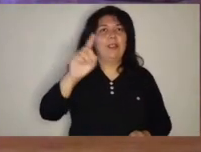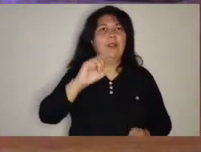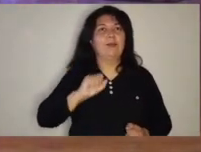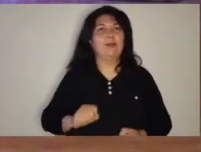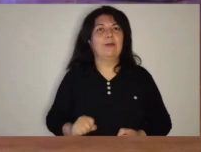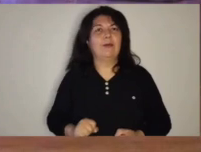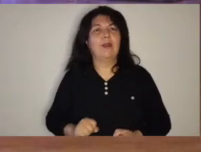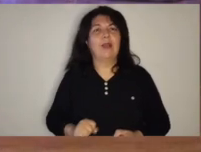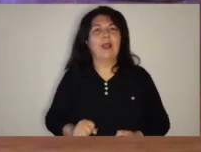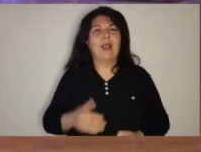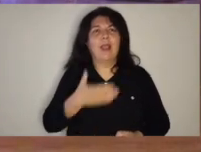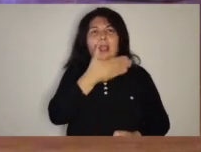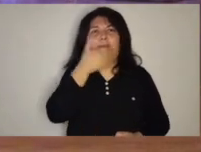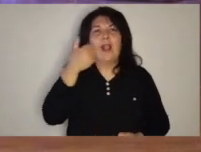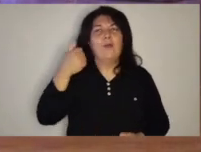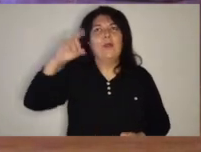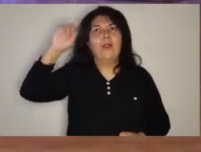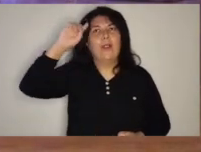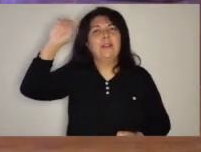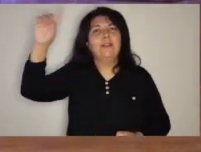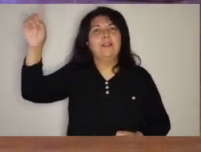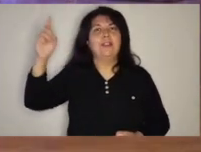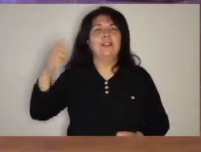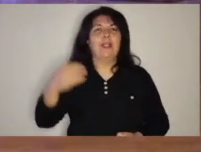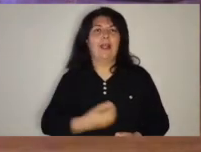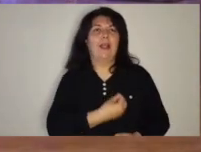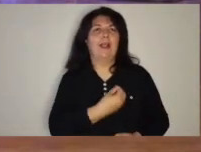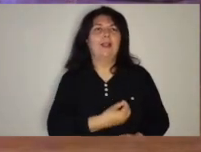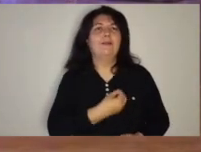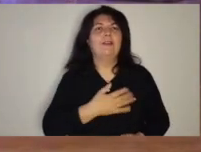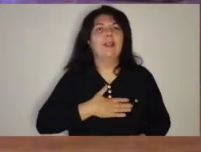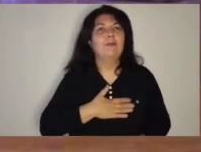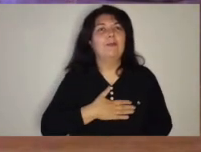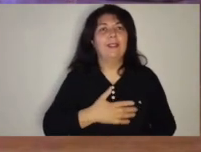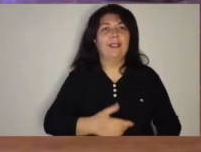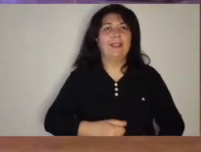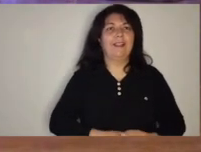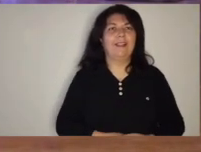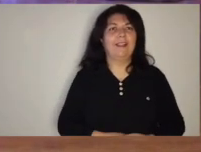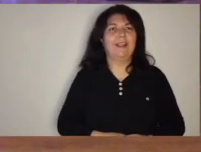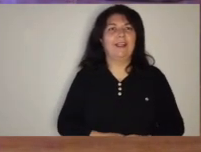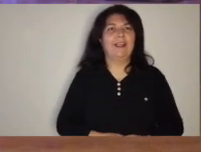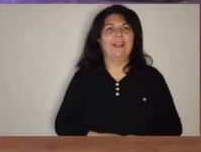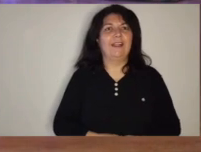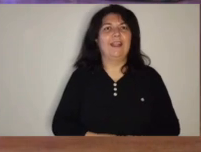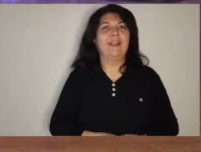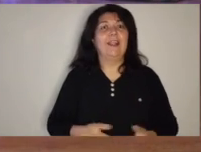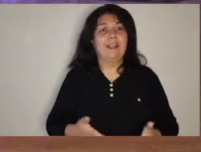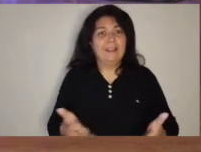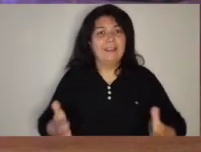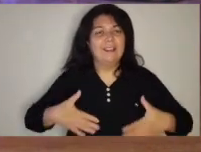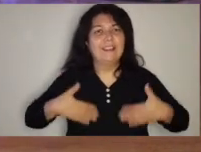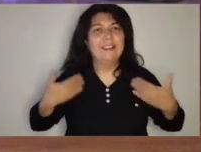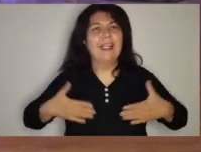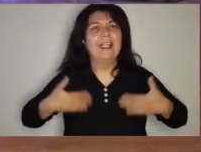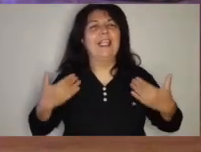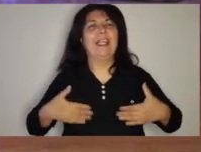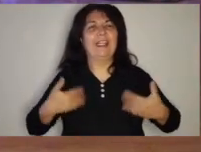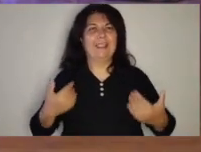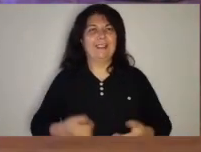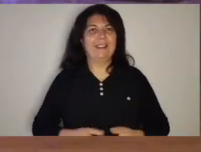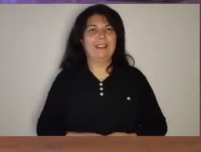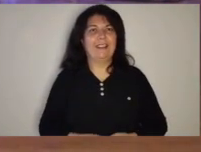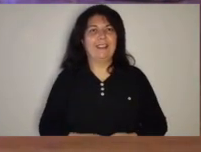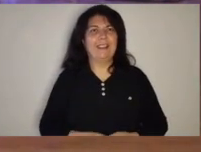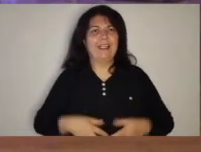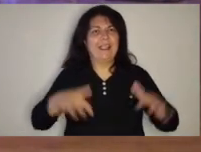vida. Uhul, vamos louvar o Senhor. Irmãos, seja feliz. O mundo já está cheio de gente chata e rabugenta. Não seja mais